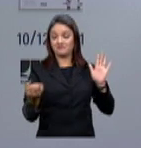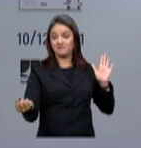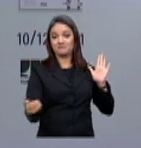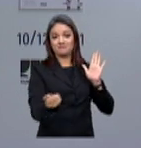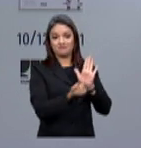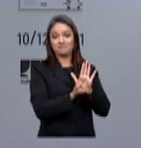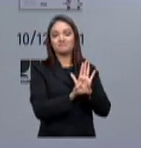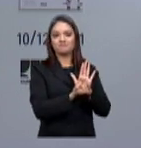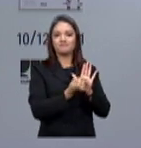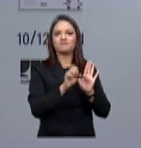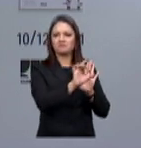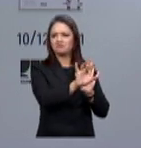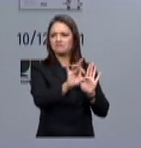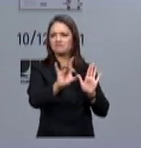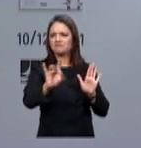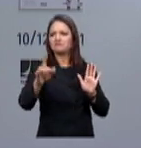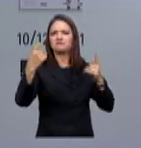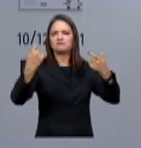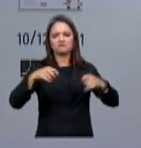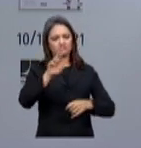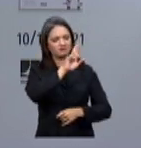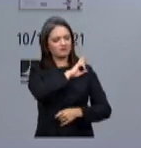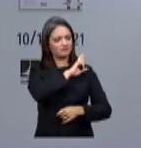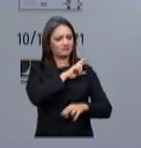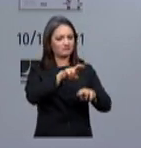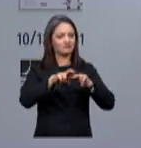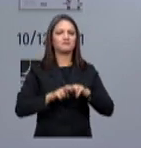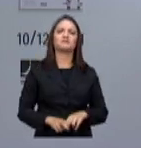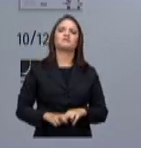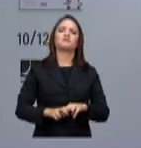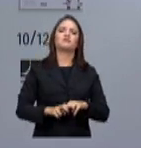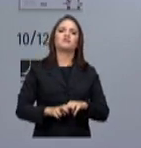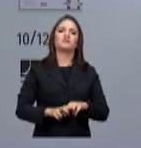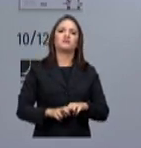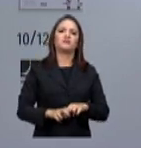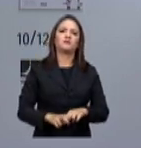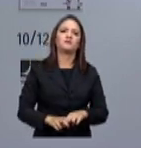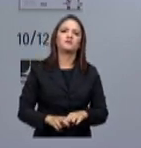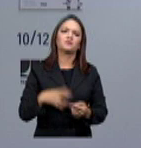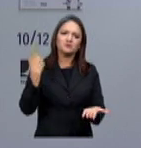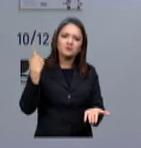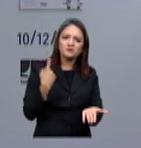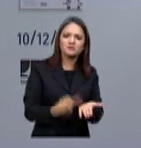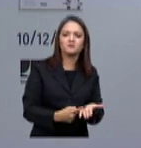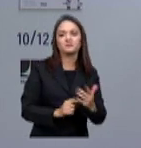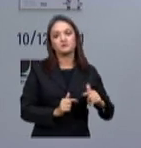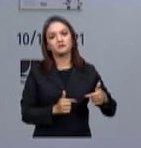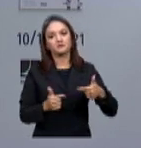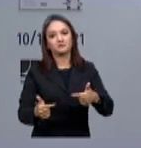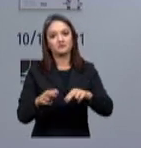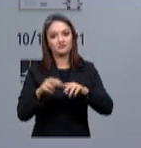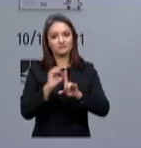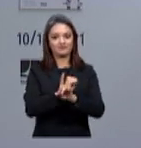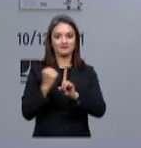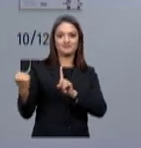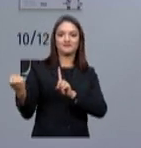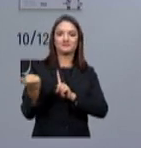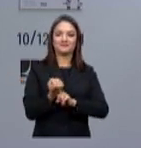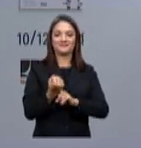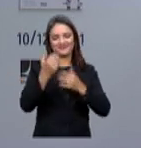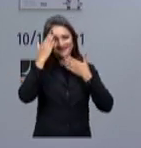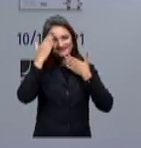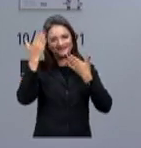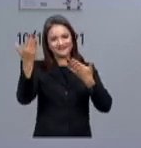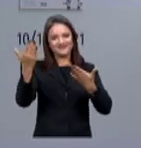civilizatório existe de cada cidadão responsável o compromisso da ação permanente na busca dessa sociedade que a constituição desenha